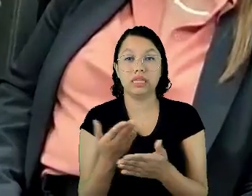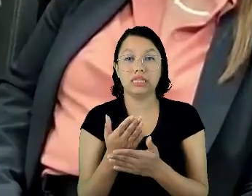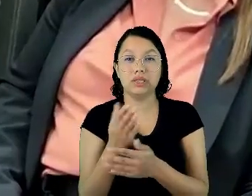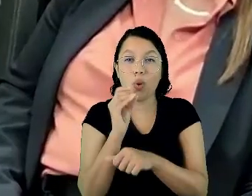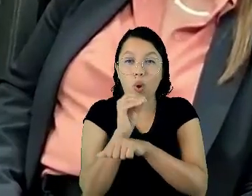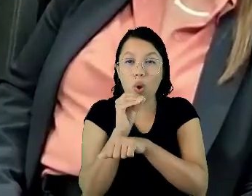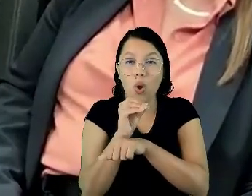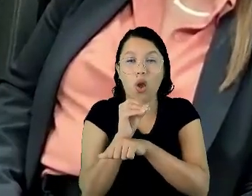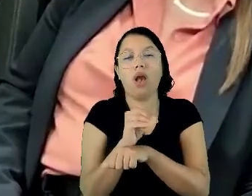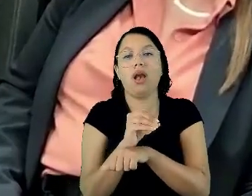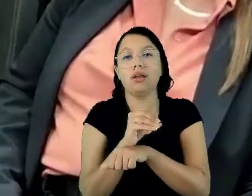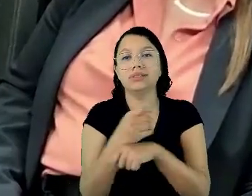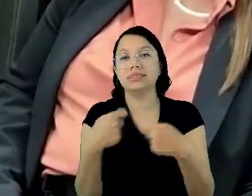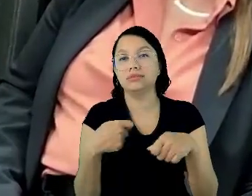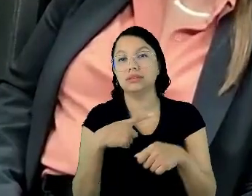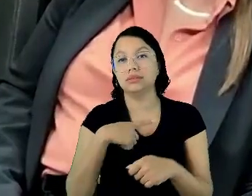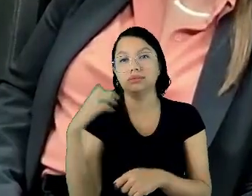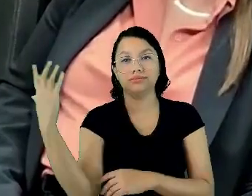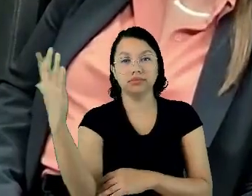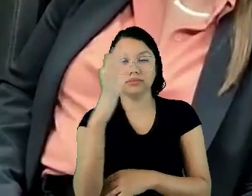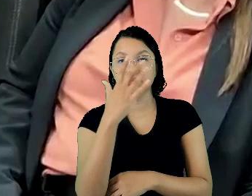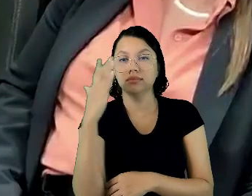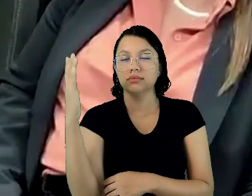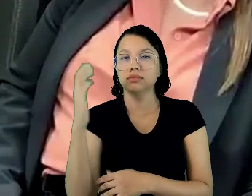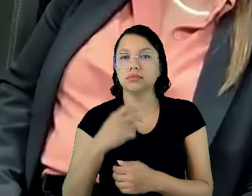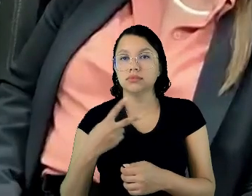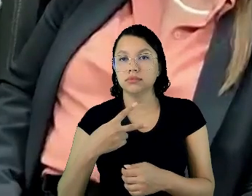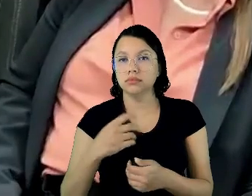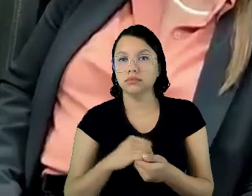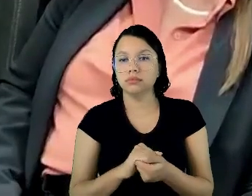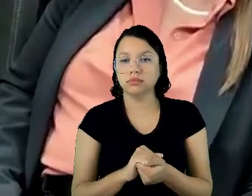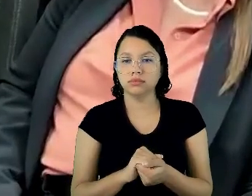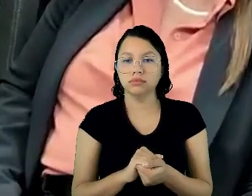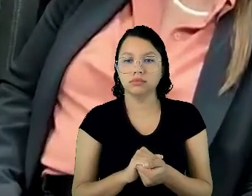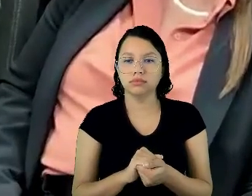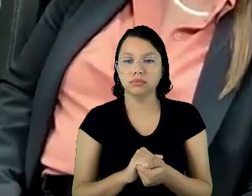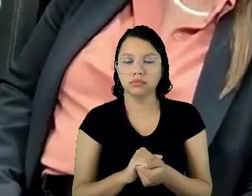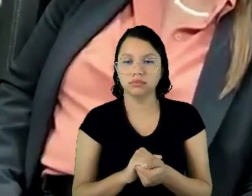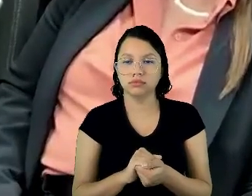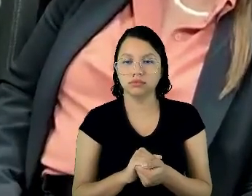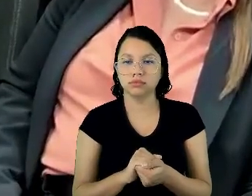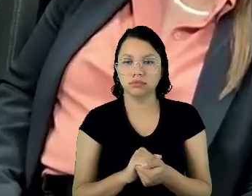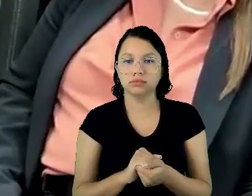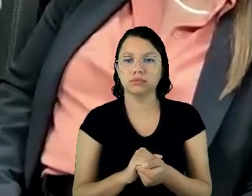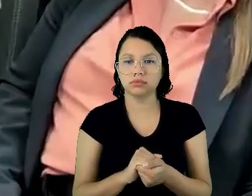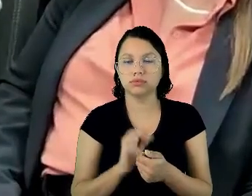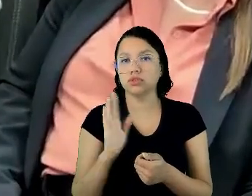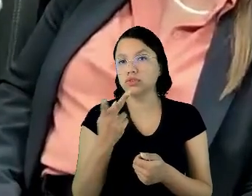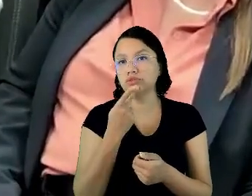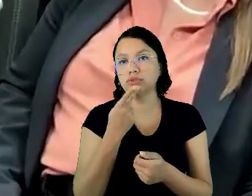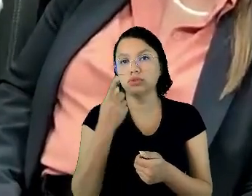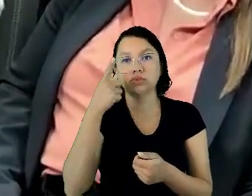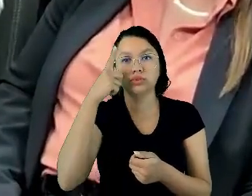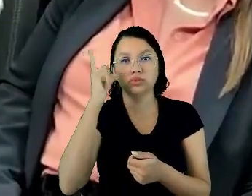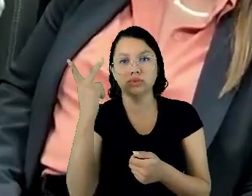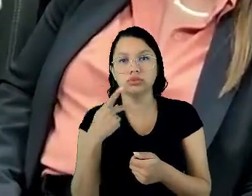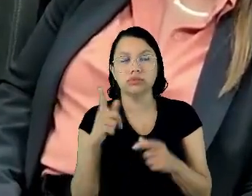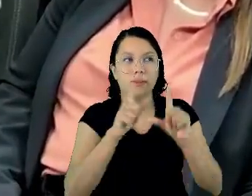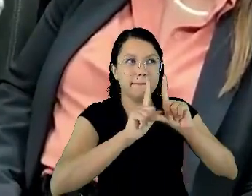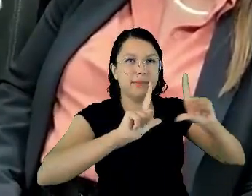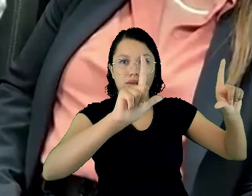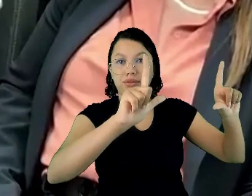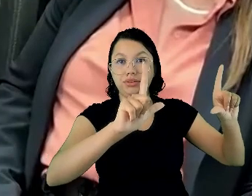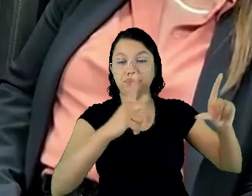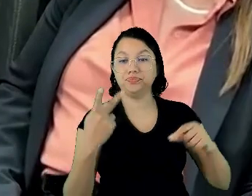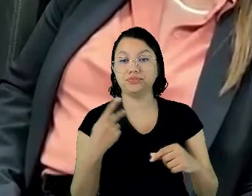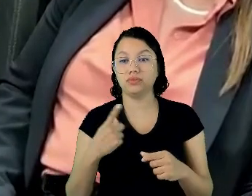né? O segundo ponto, e eu já tinha mencionado isso no dia de ontem, nos nossos painéis, é que nós estamos dentro de um sistema capitalista e temos que